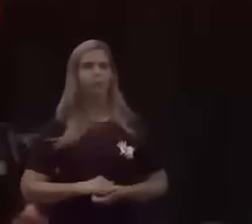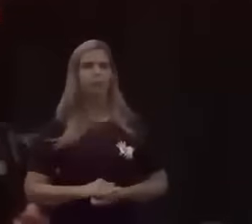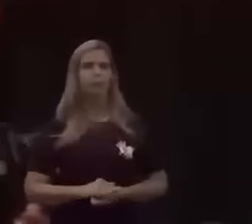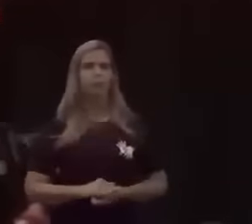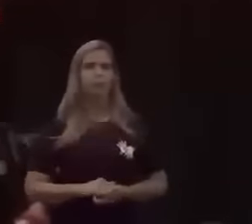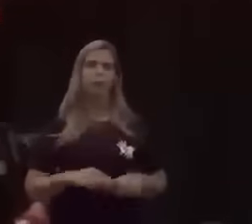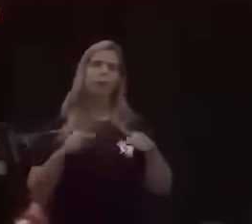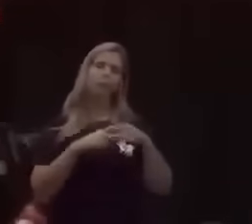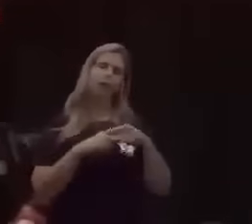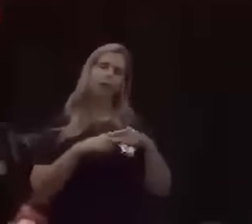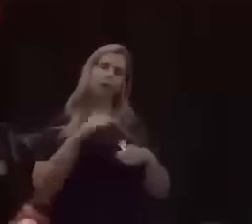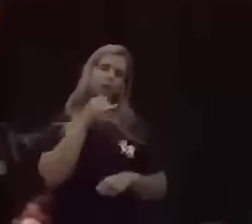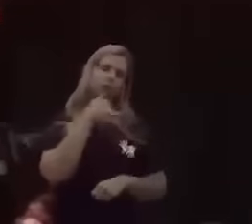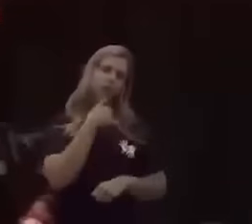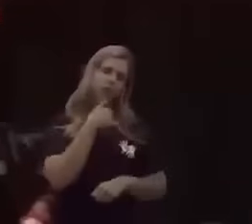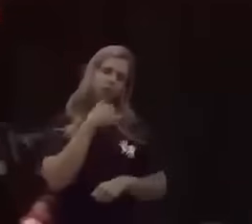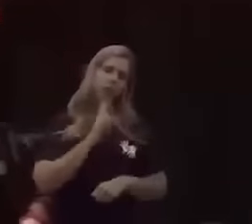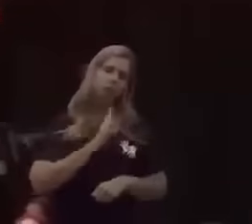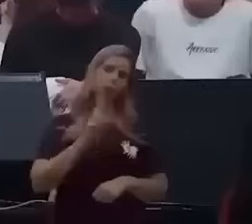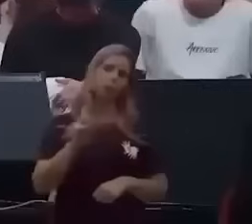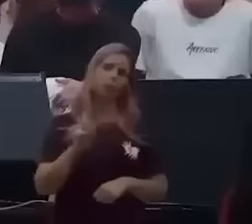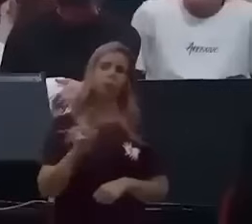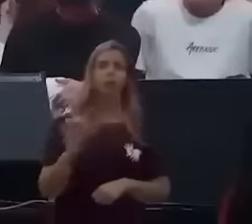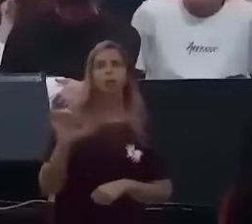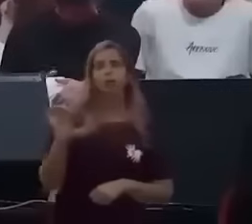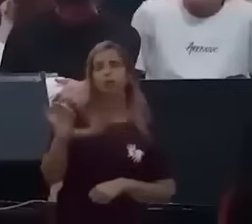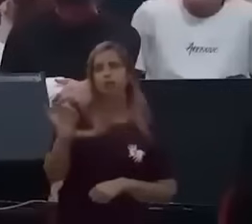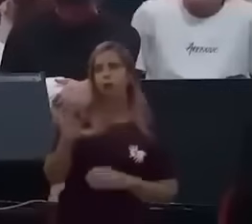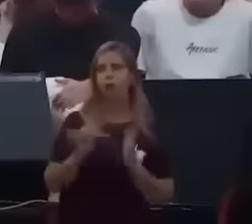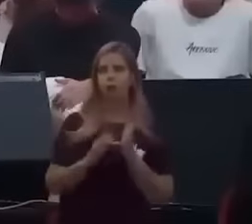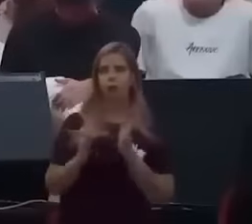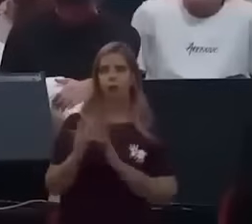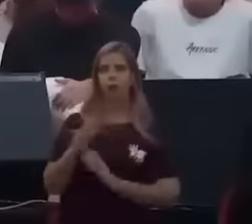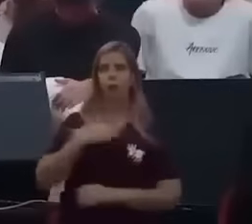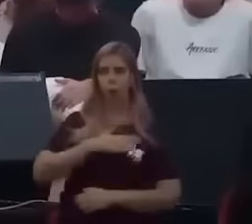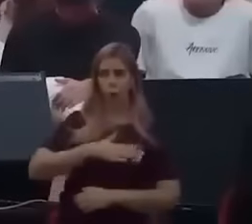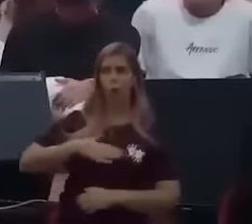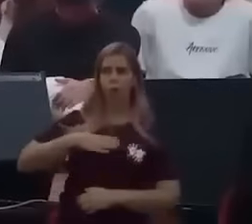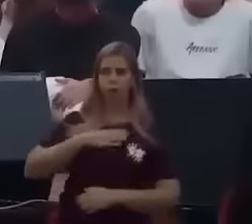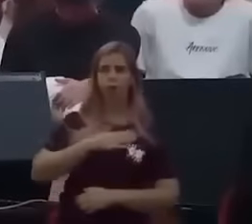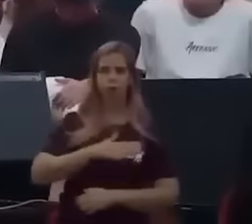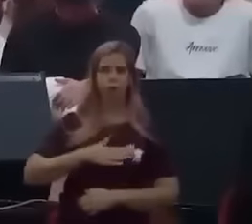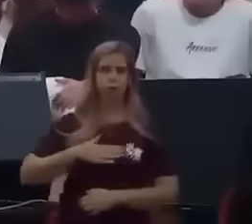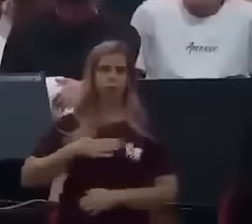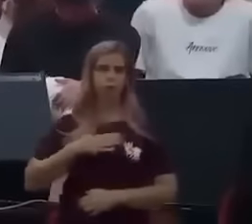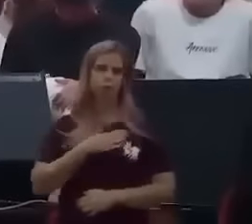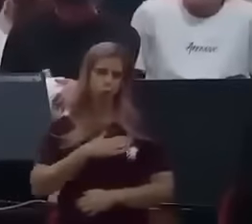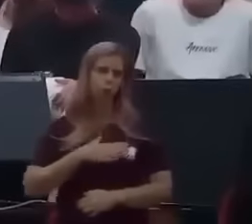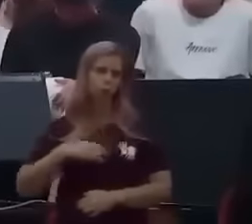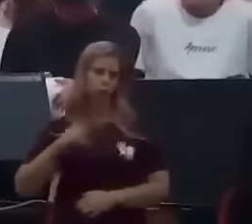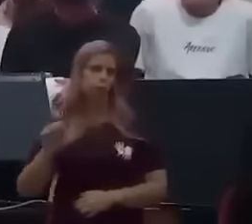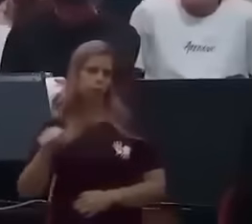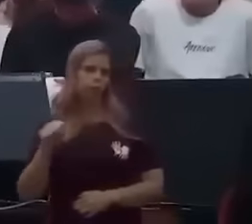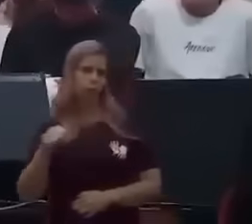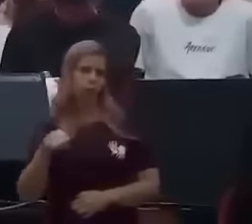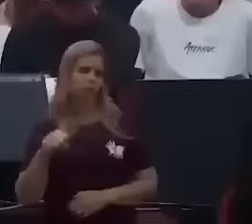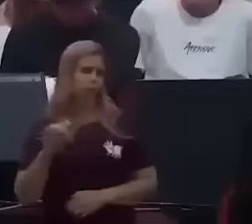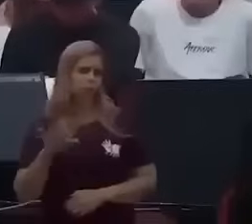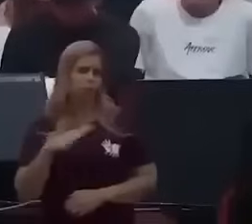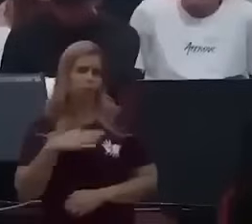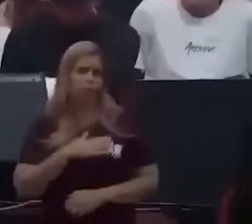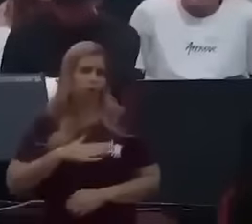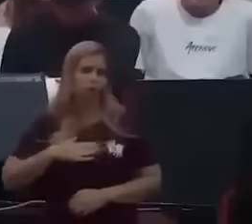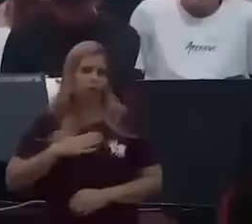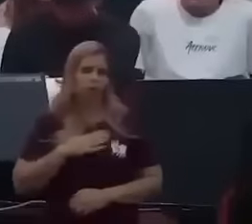O Pedro triste disse, é só isso mesmo Jesus, do mesmo jeito respondeu, filo-se, eu só gosto do